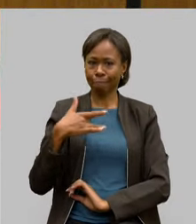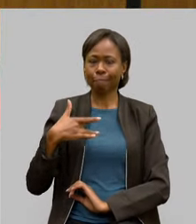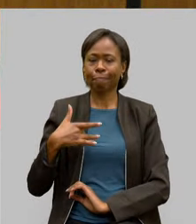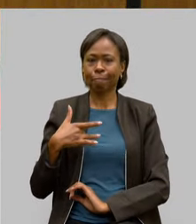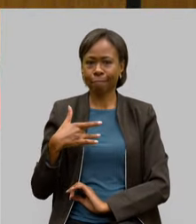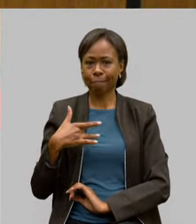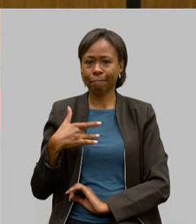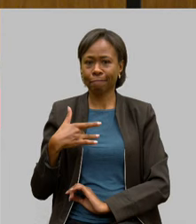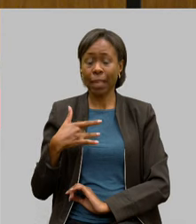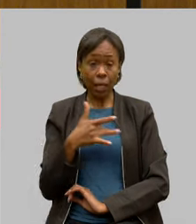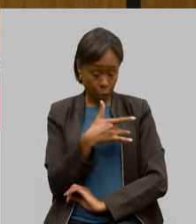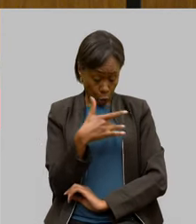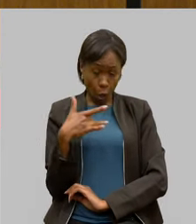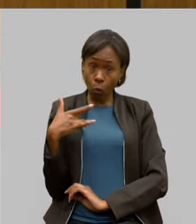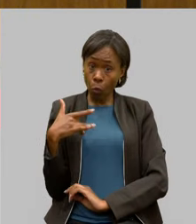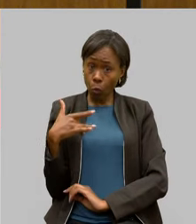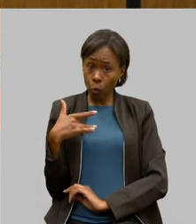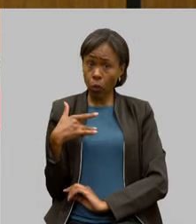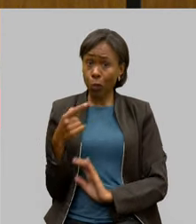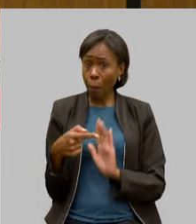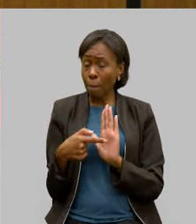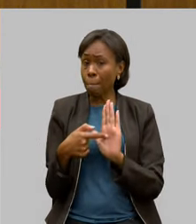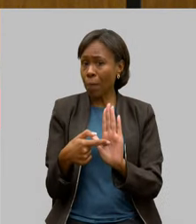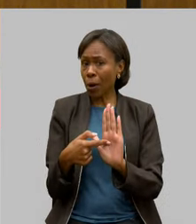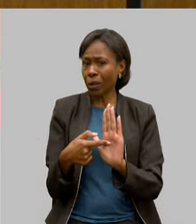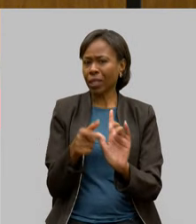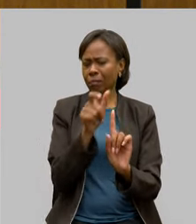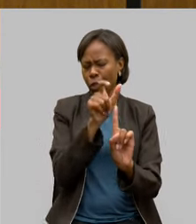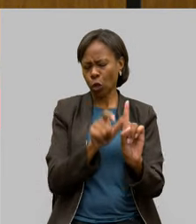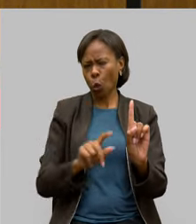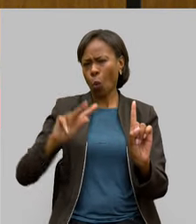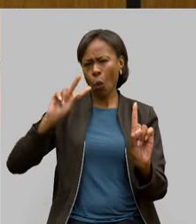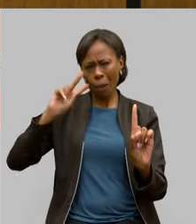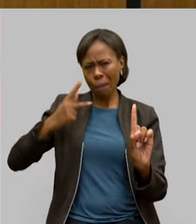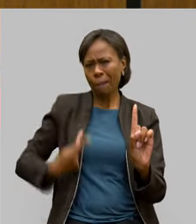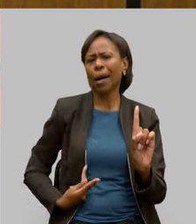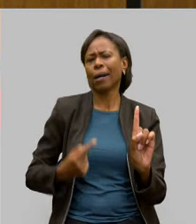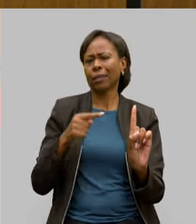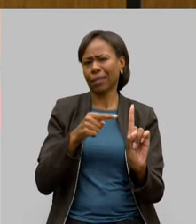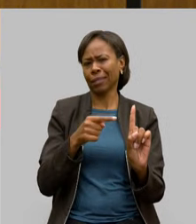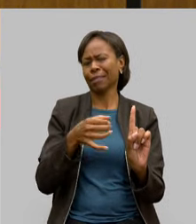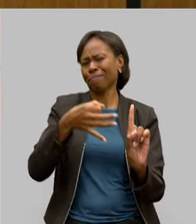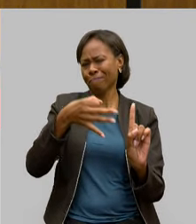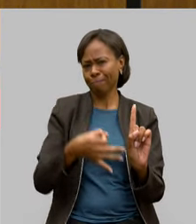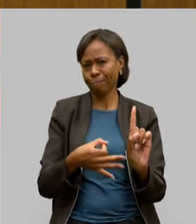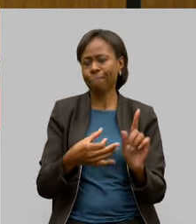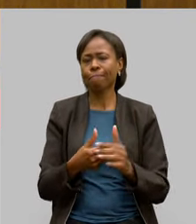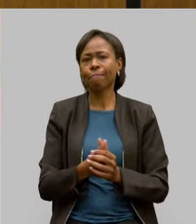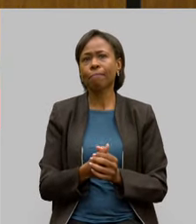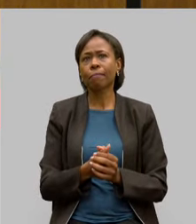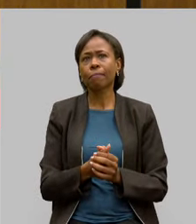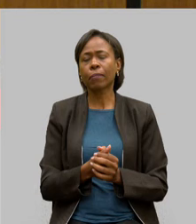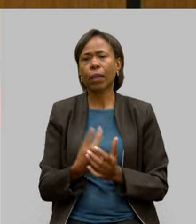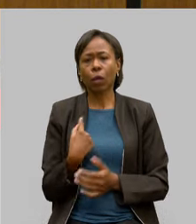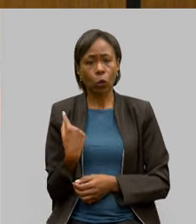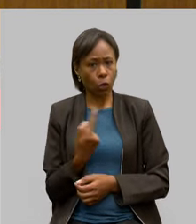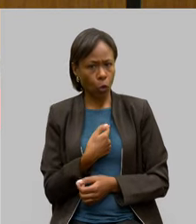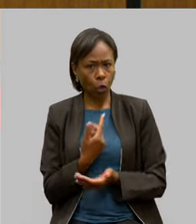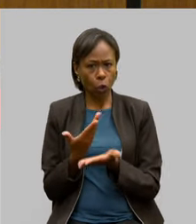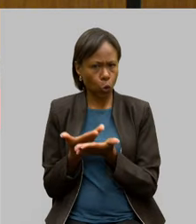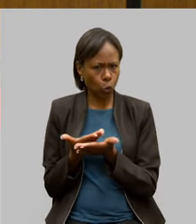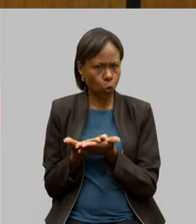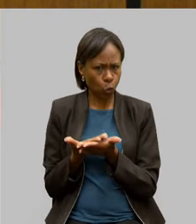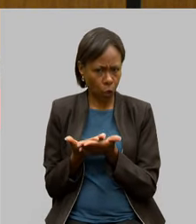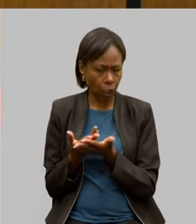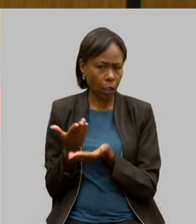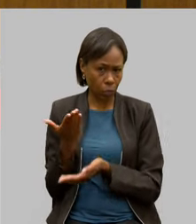é sim um reflexo da dignidade da pessoa humana né E quando a gente eh estuda sobre isso